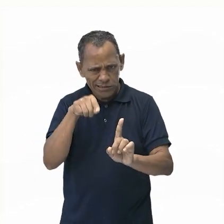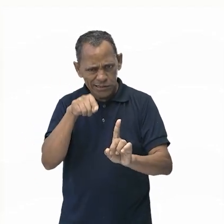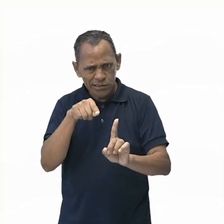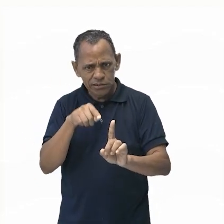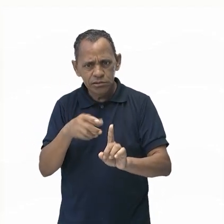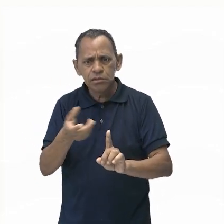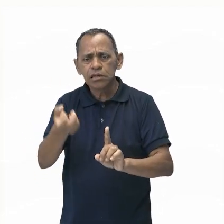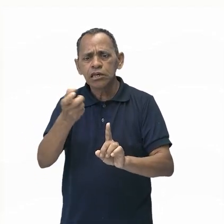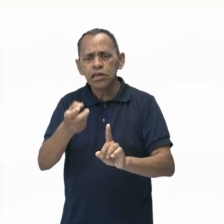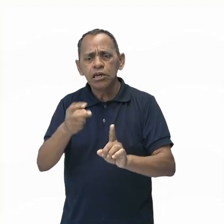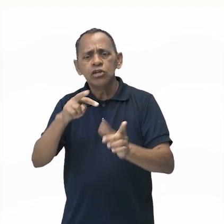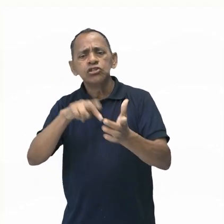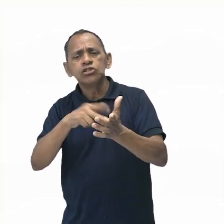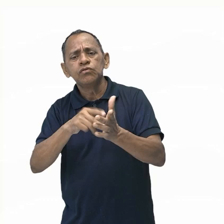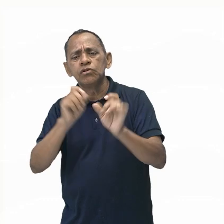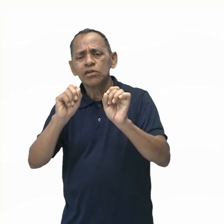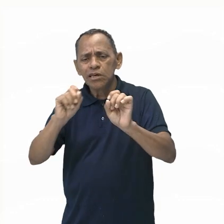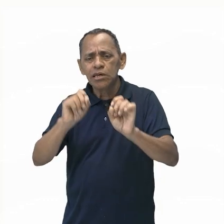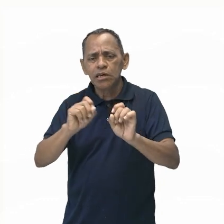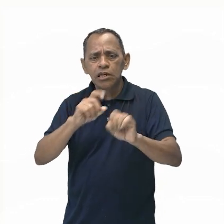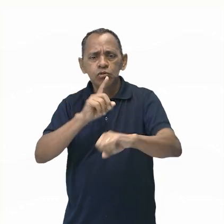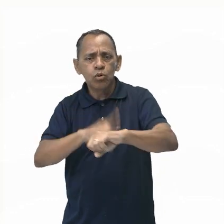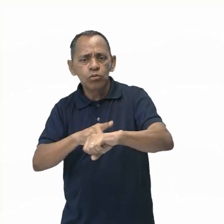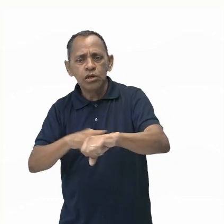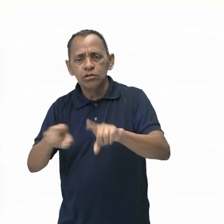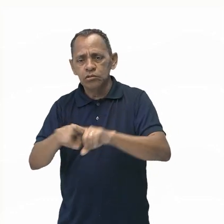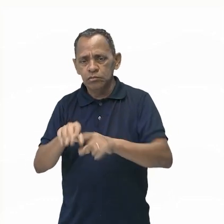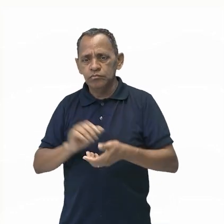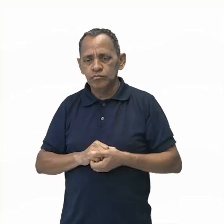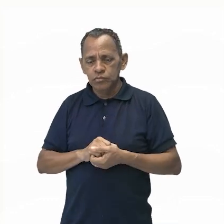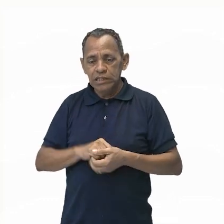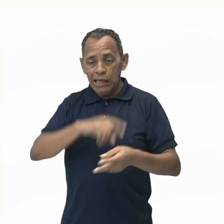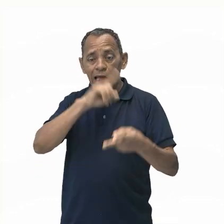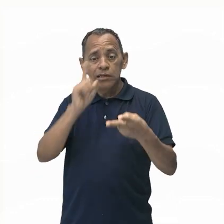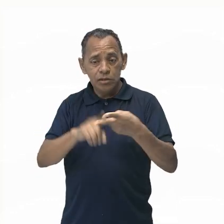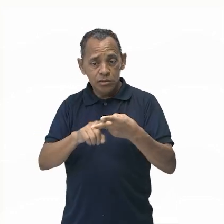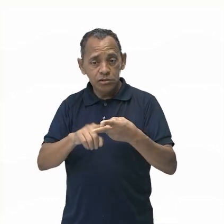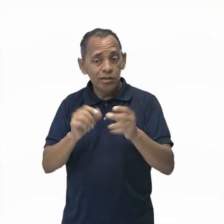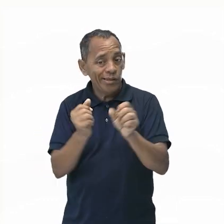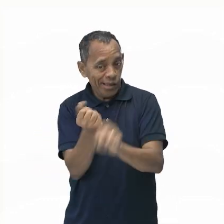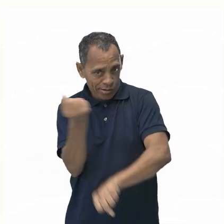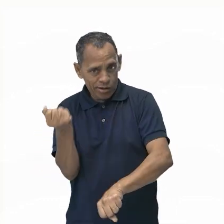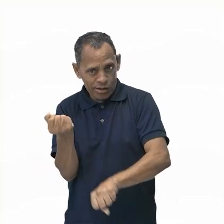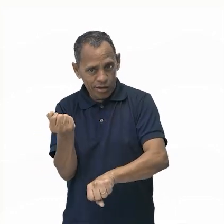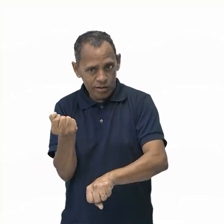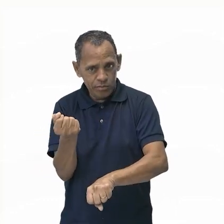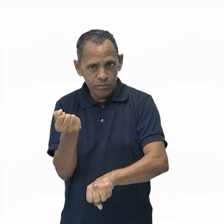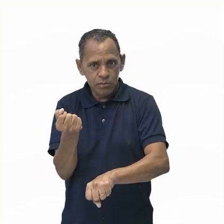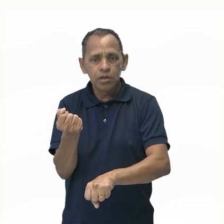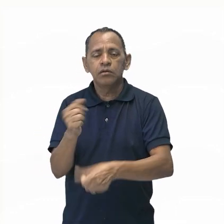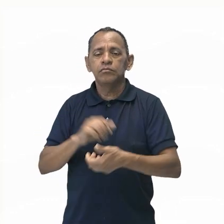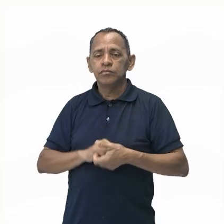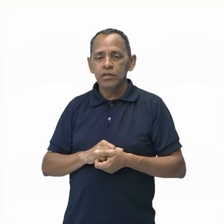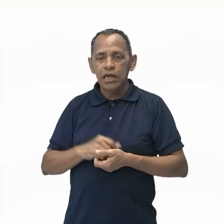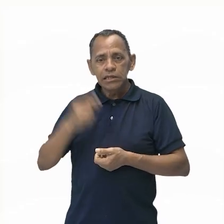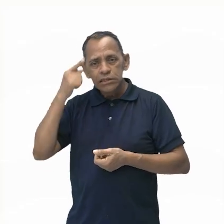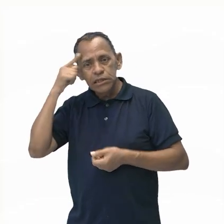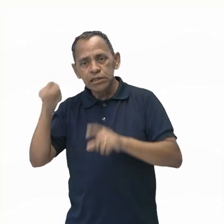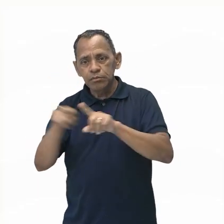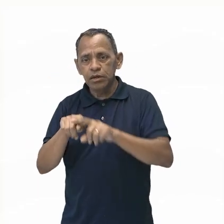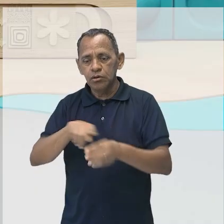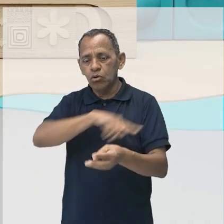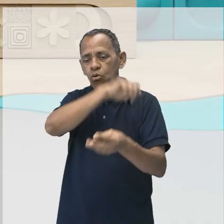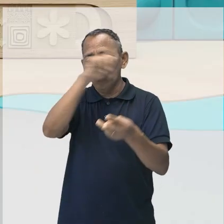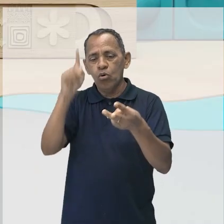Então, a arte conceitual ela quebra esses paradigmas, aí vem um outro movimento artístico, que é a